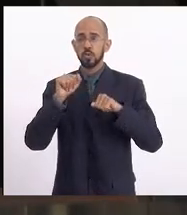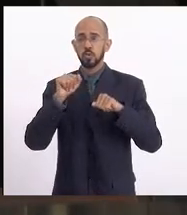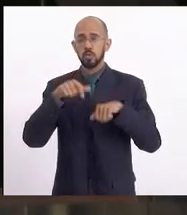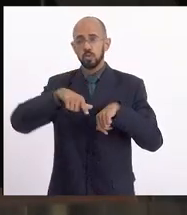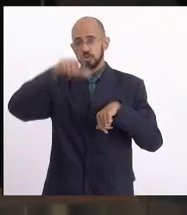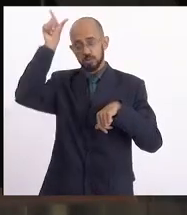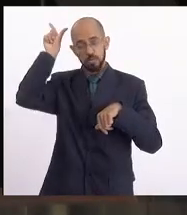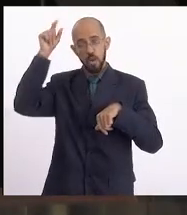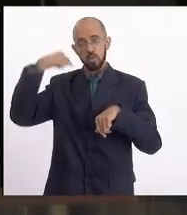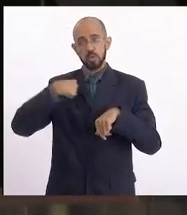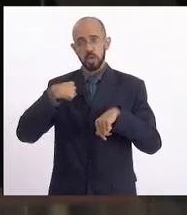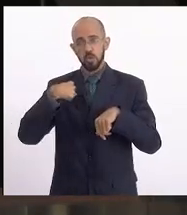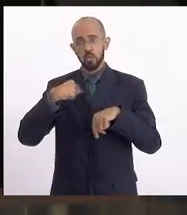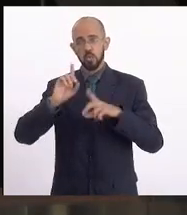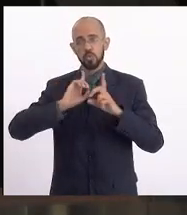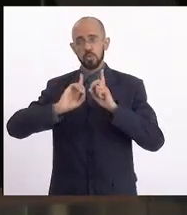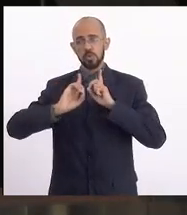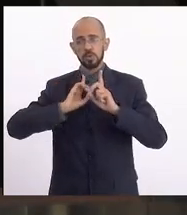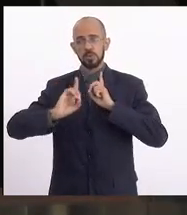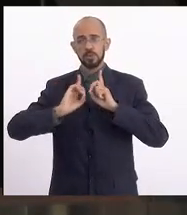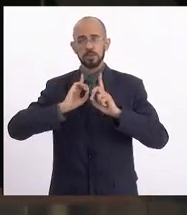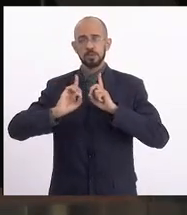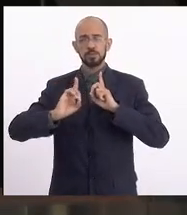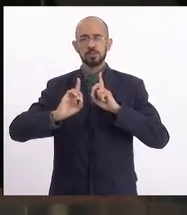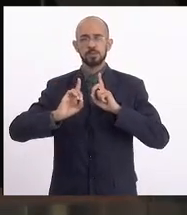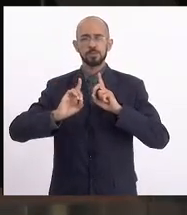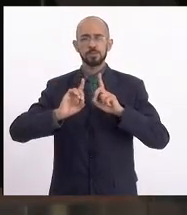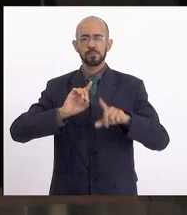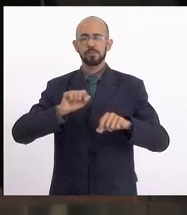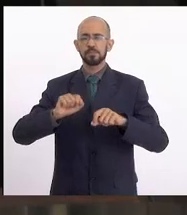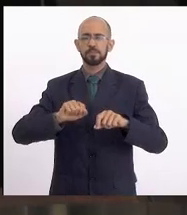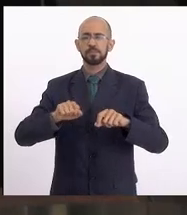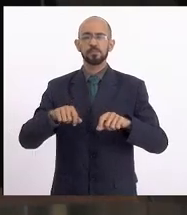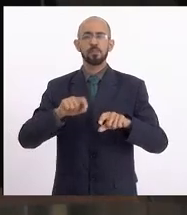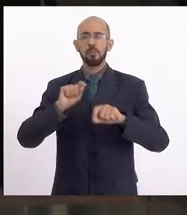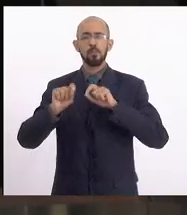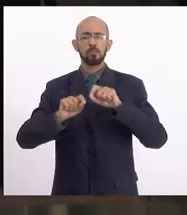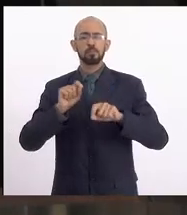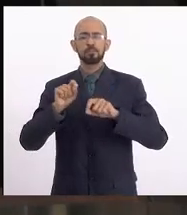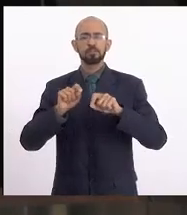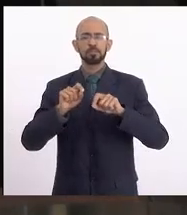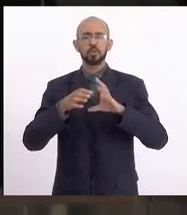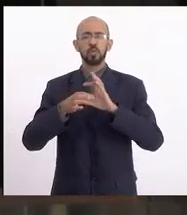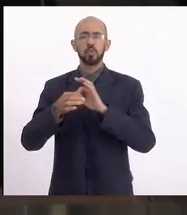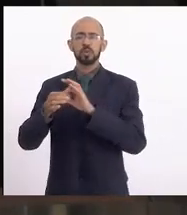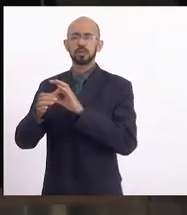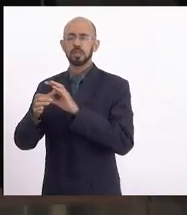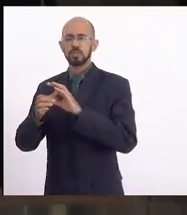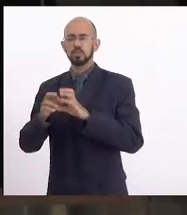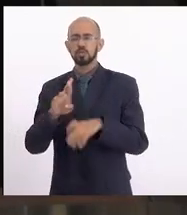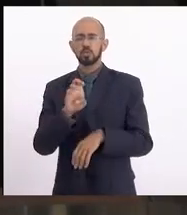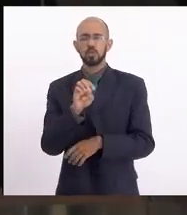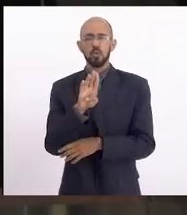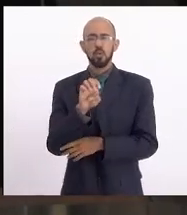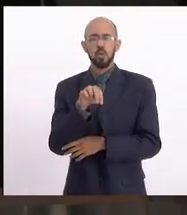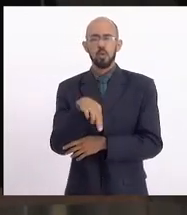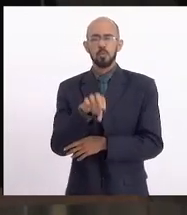eu debatemos a situação do nosso colega deputado Rubens